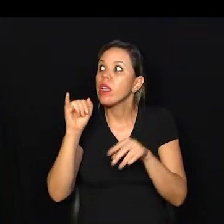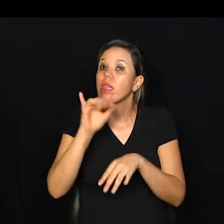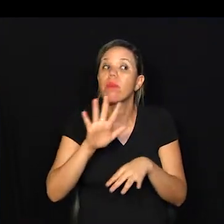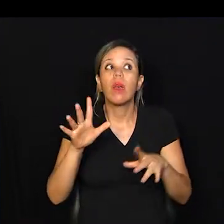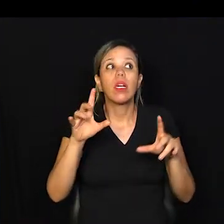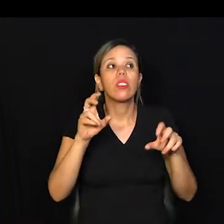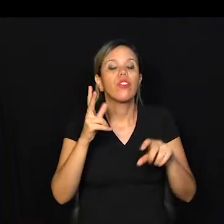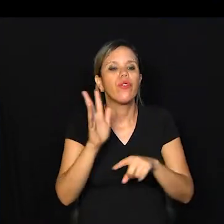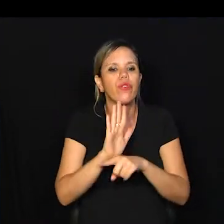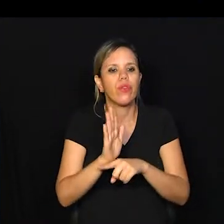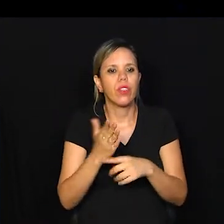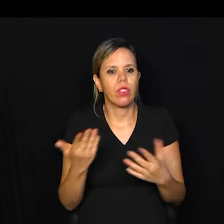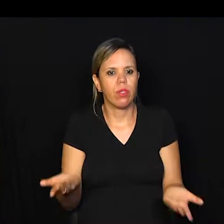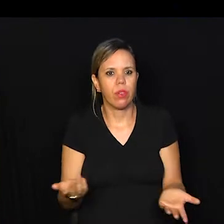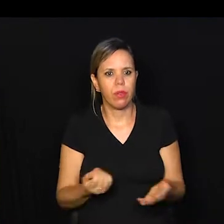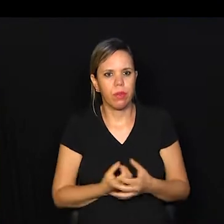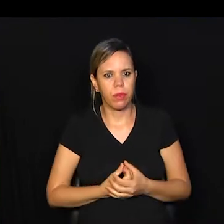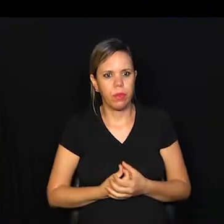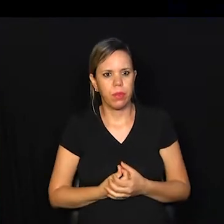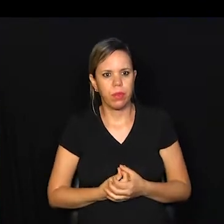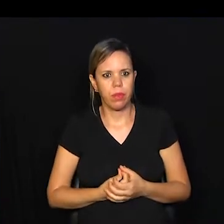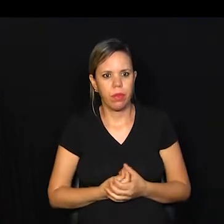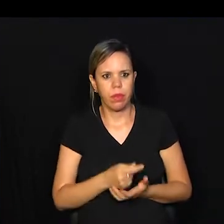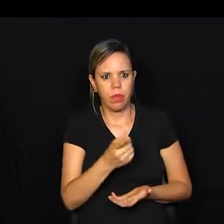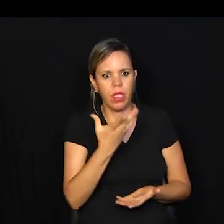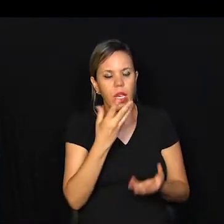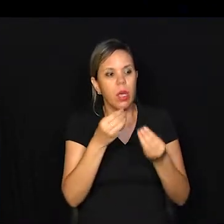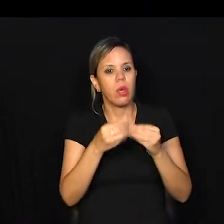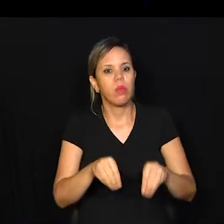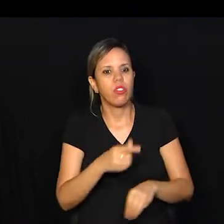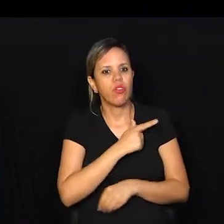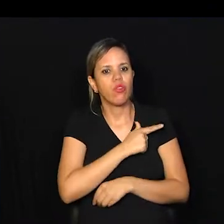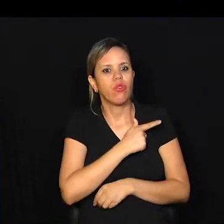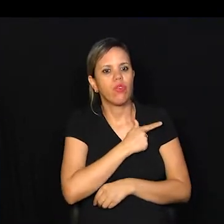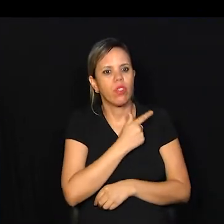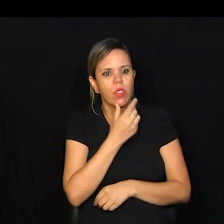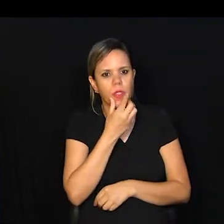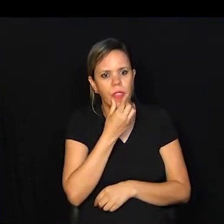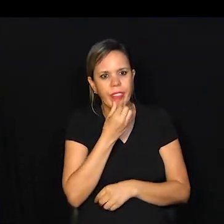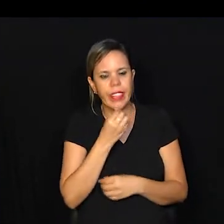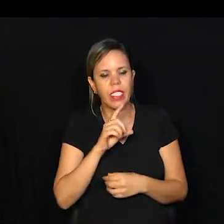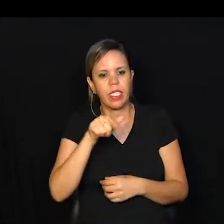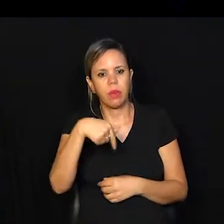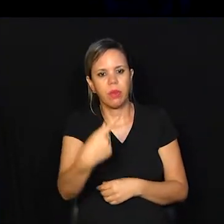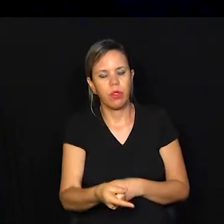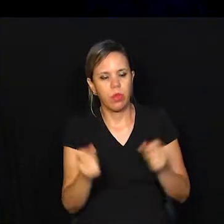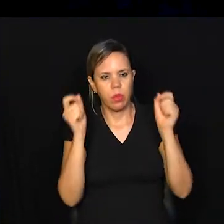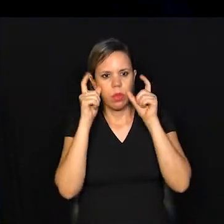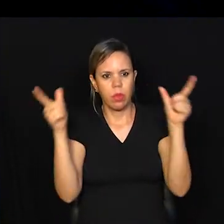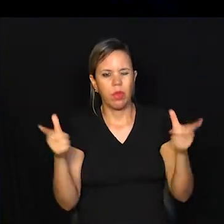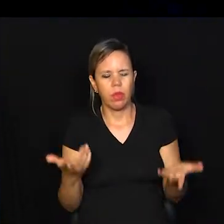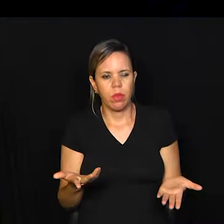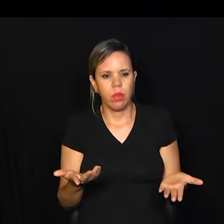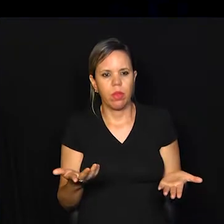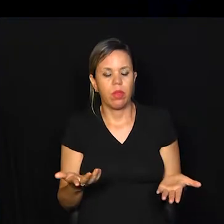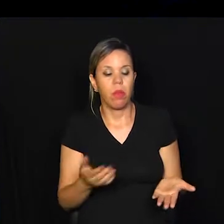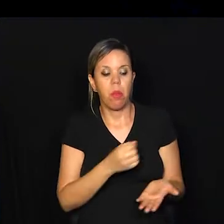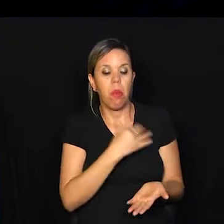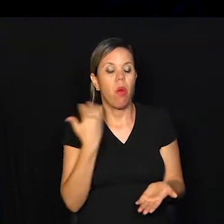Cadê o vídeo? Você tá querendo prejudicar o Guarani? Aí depois que você acorda muito, você não sabe por